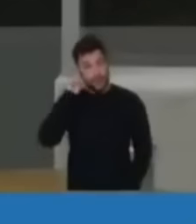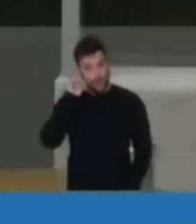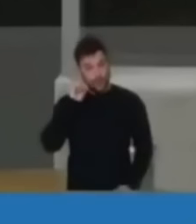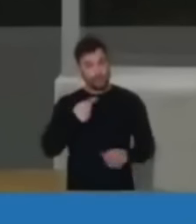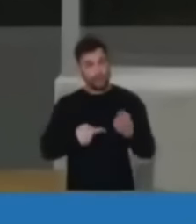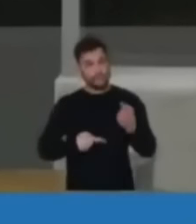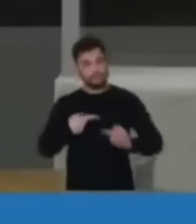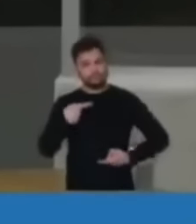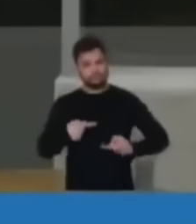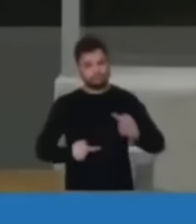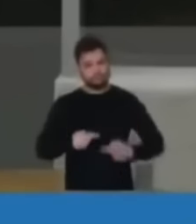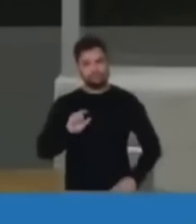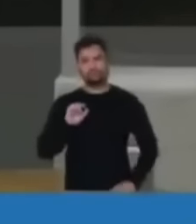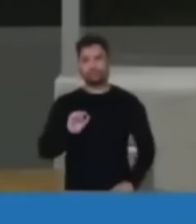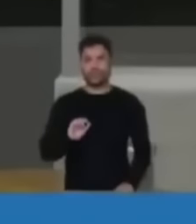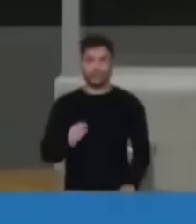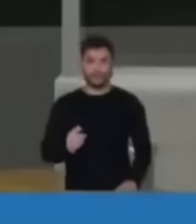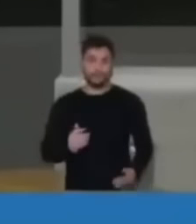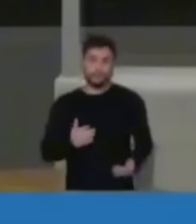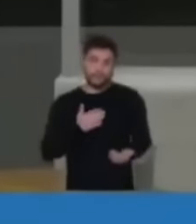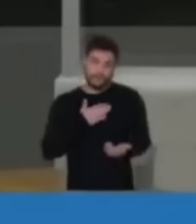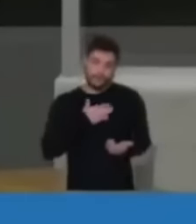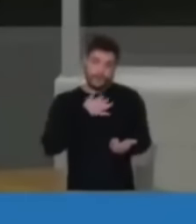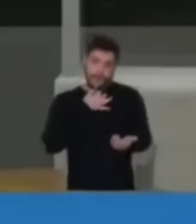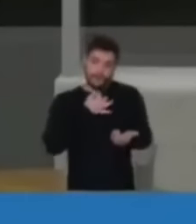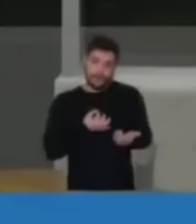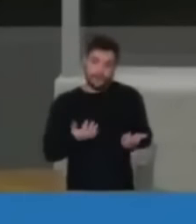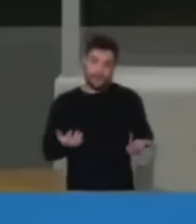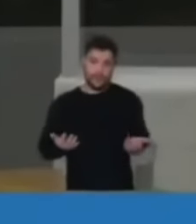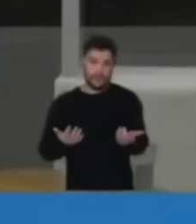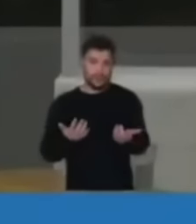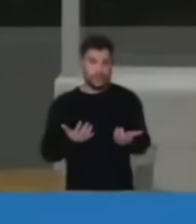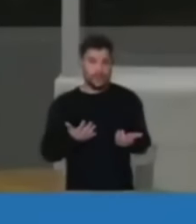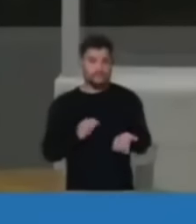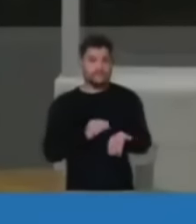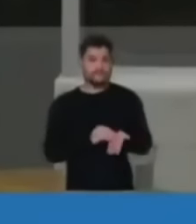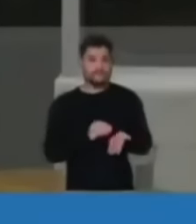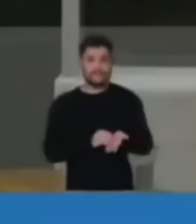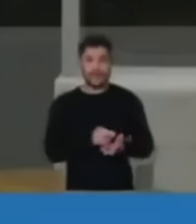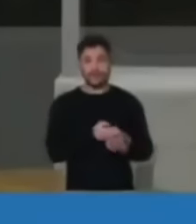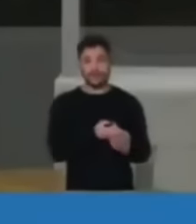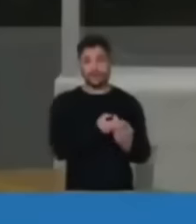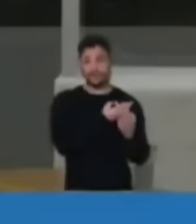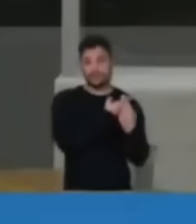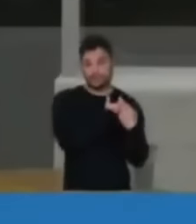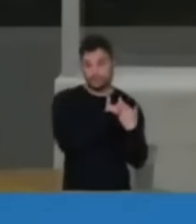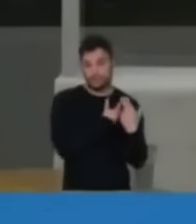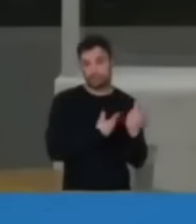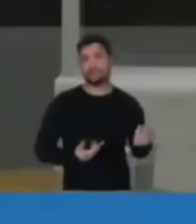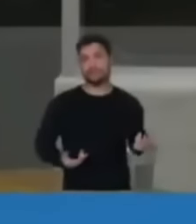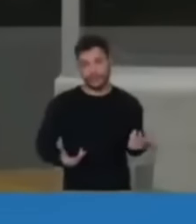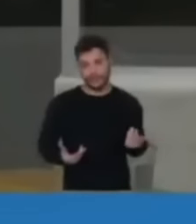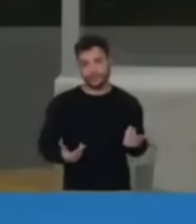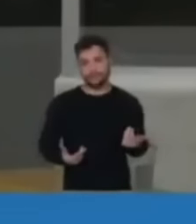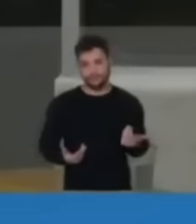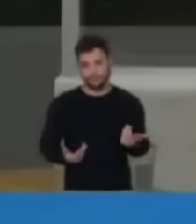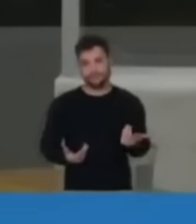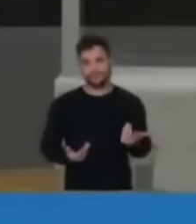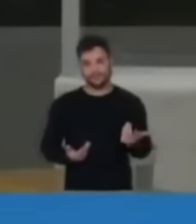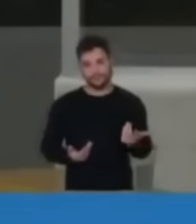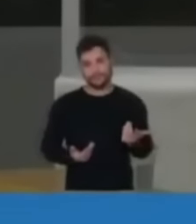eu, sinceramente, eu achei de uma grande irresponsabilidade inclusive